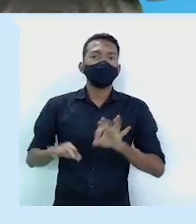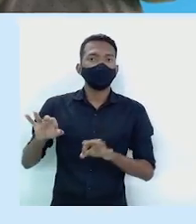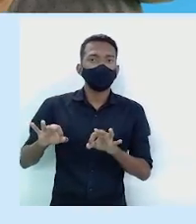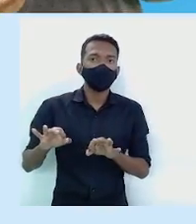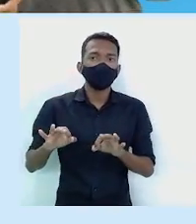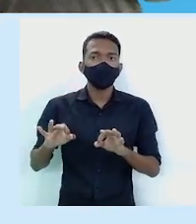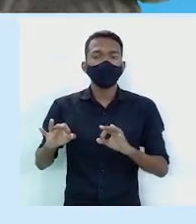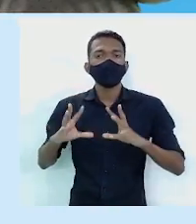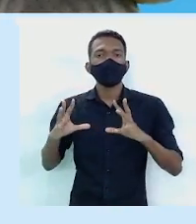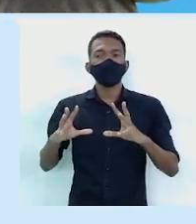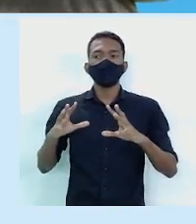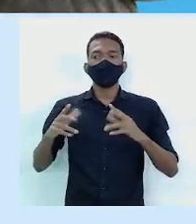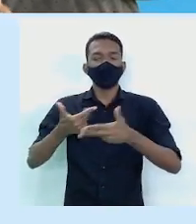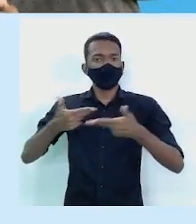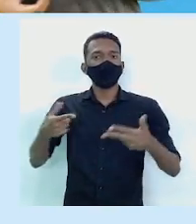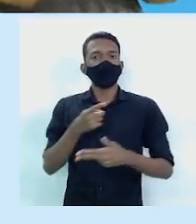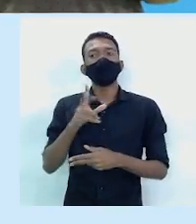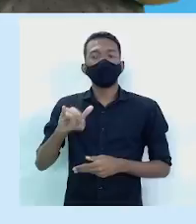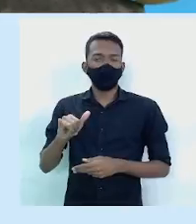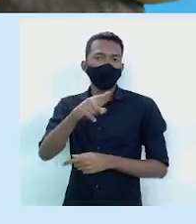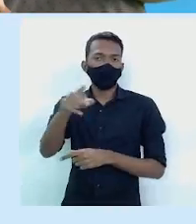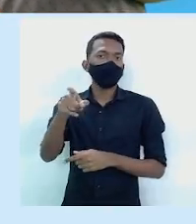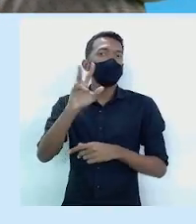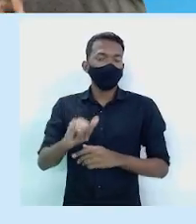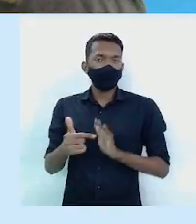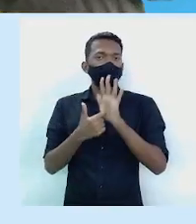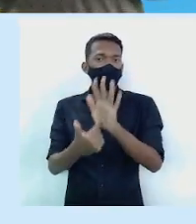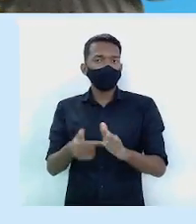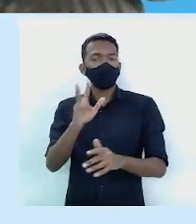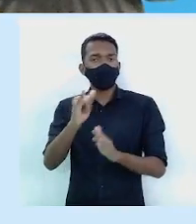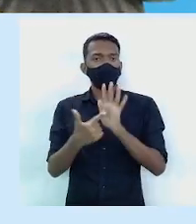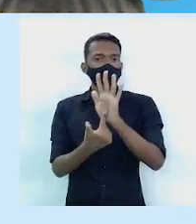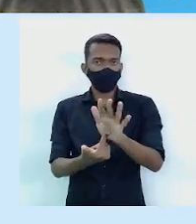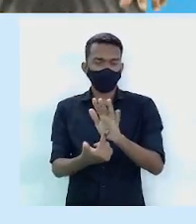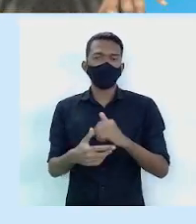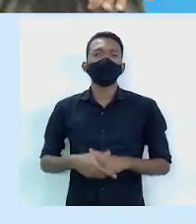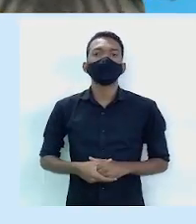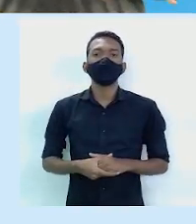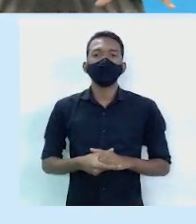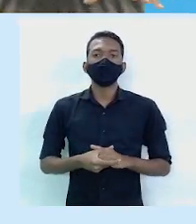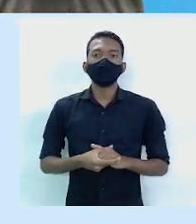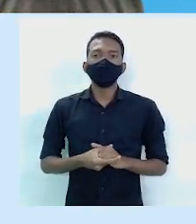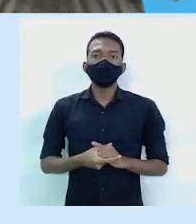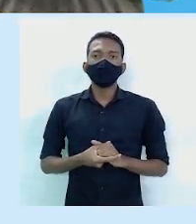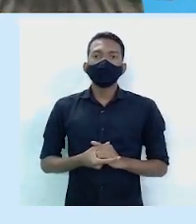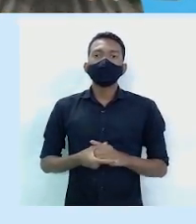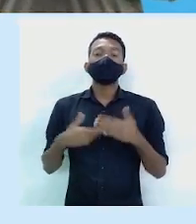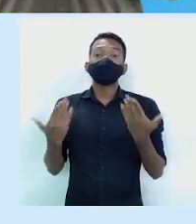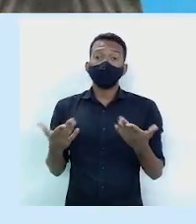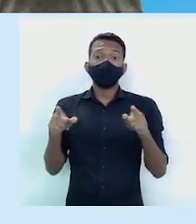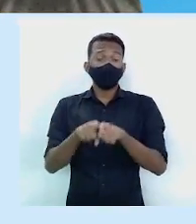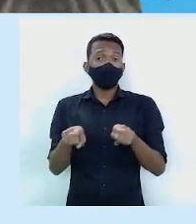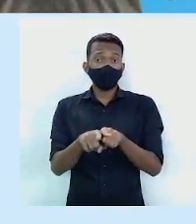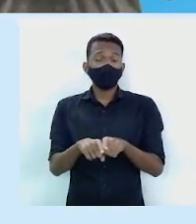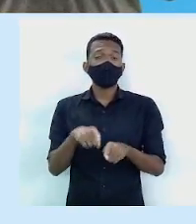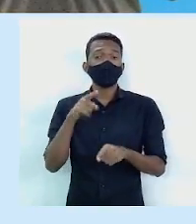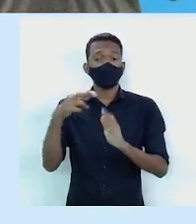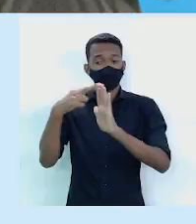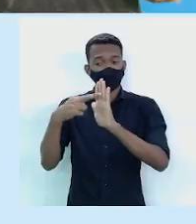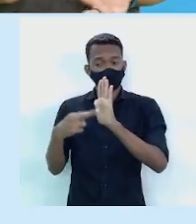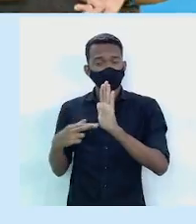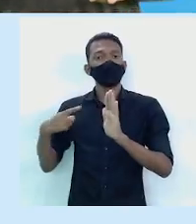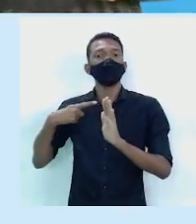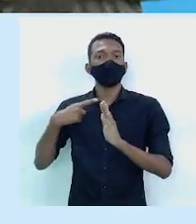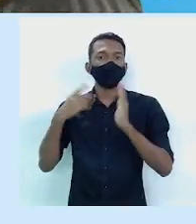vai dizer, daquilo que você vai apresentar do seu trabalho, certo? Bom, então o roteiro, gente, ele tem